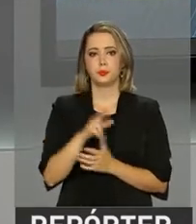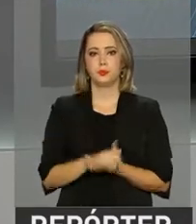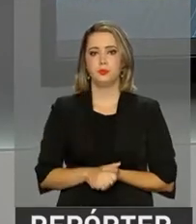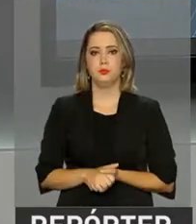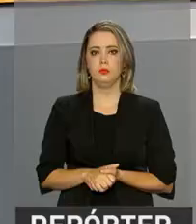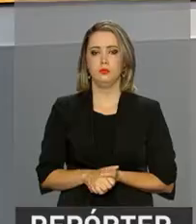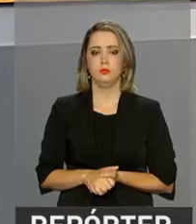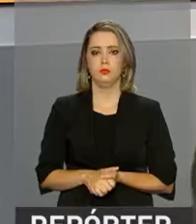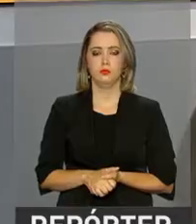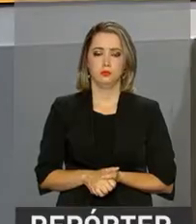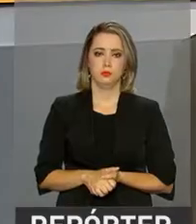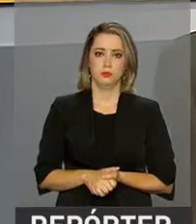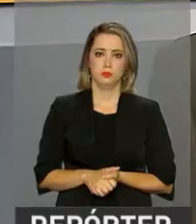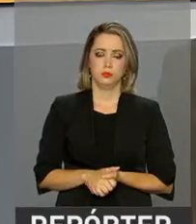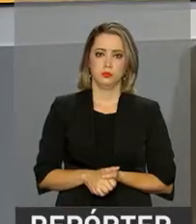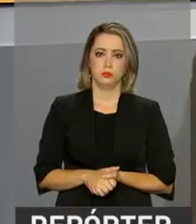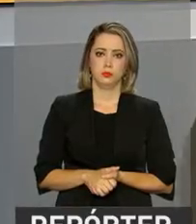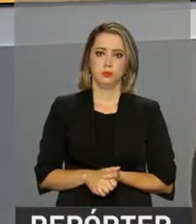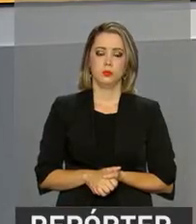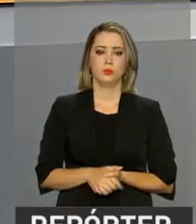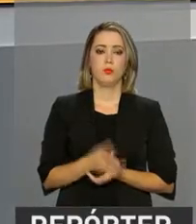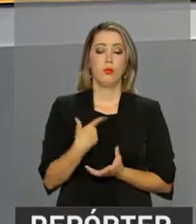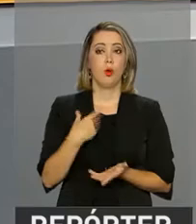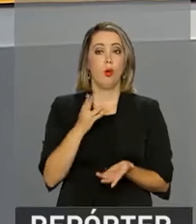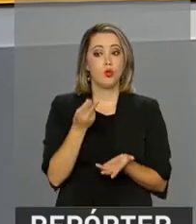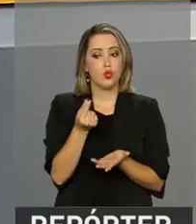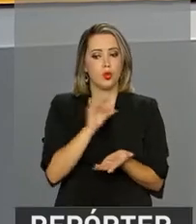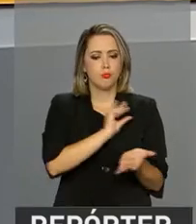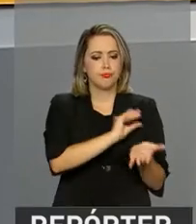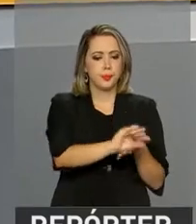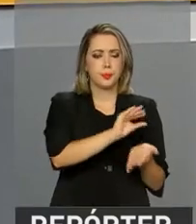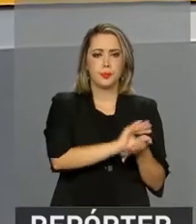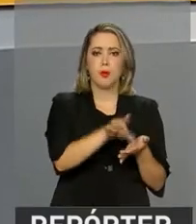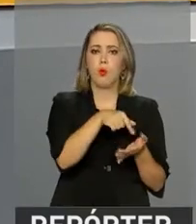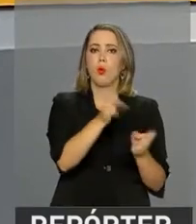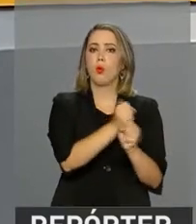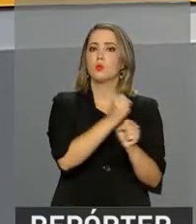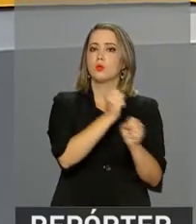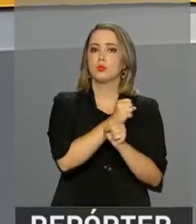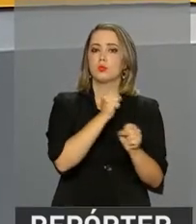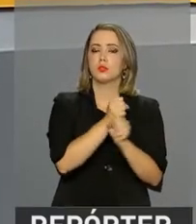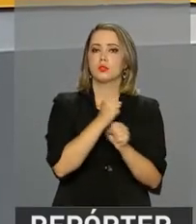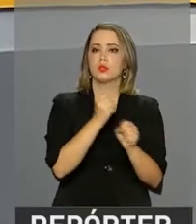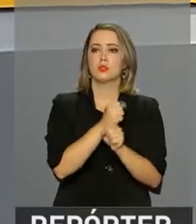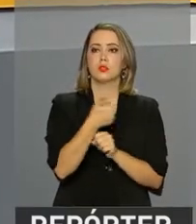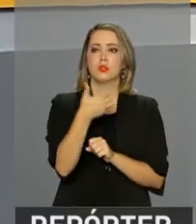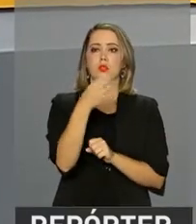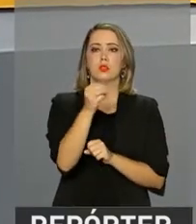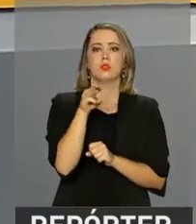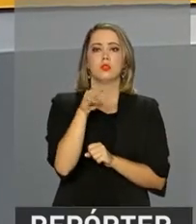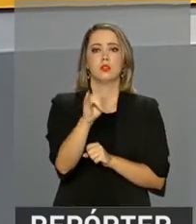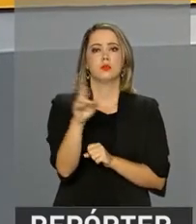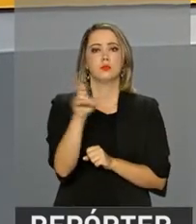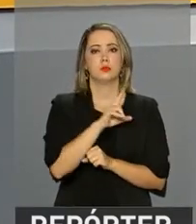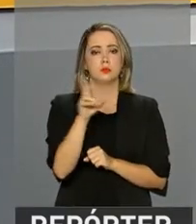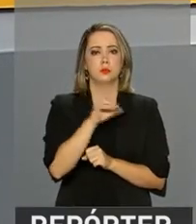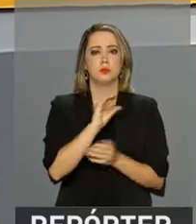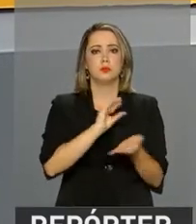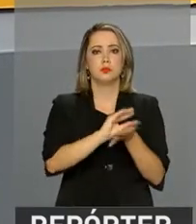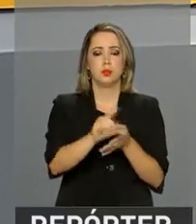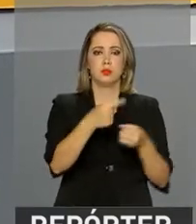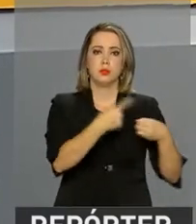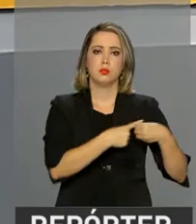R$ 330 bilhões. Mais investimentos em infraestrutura. Cerca de R$ 10 bilhões serão repassados